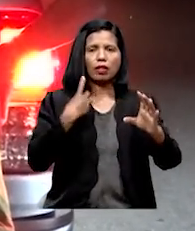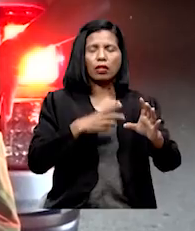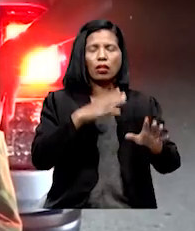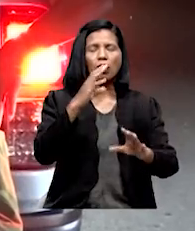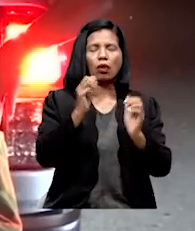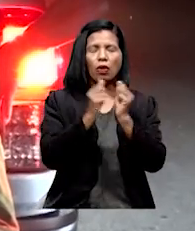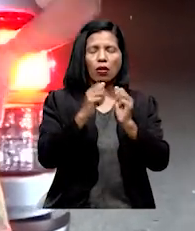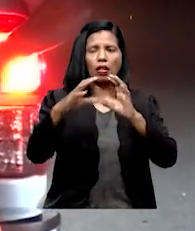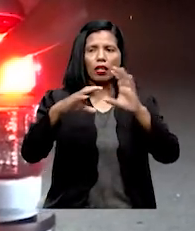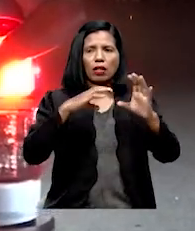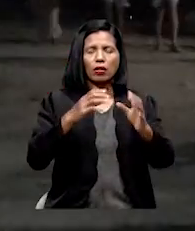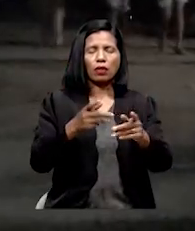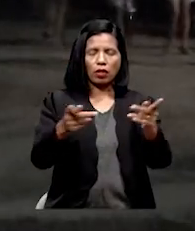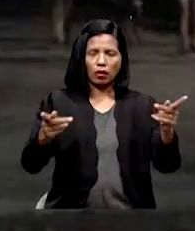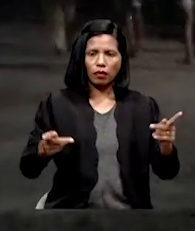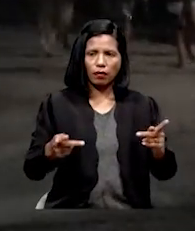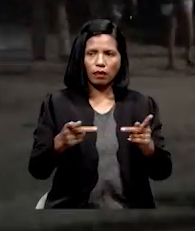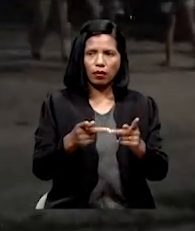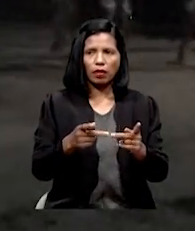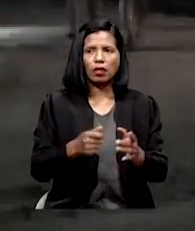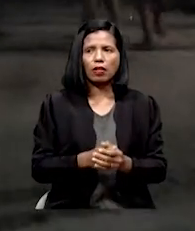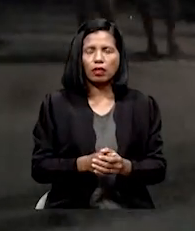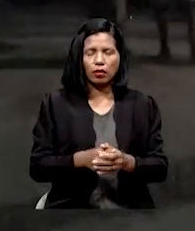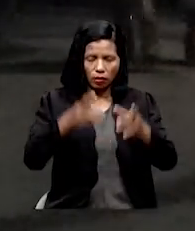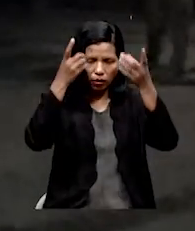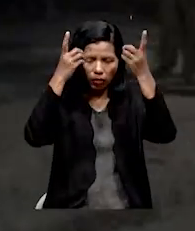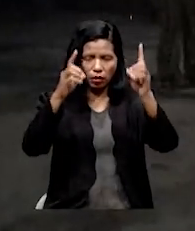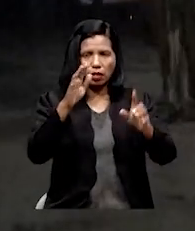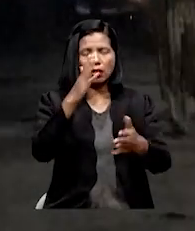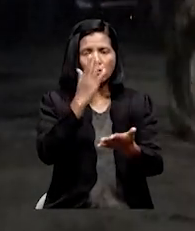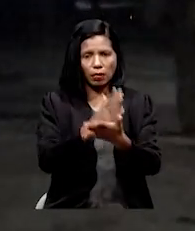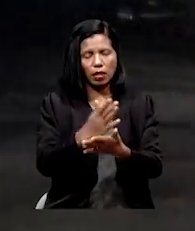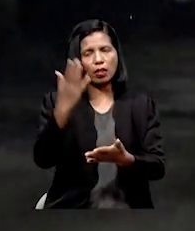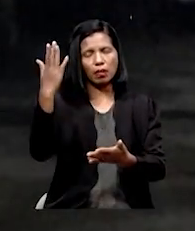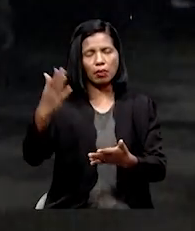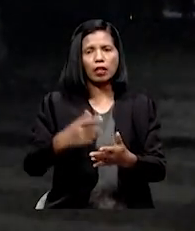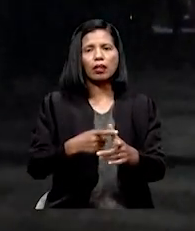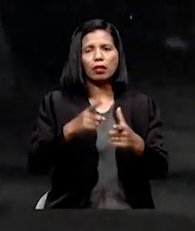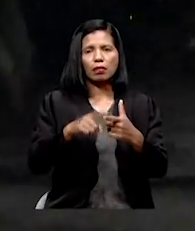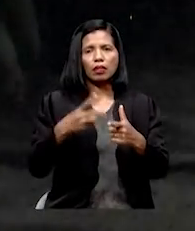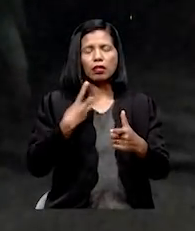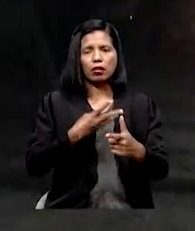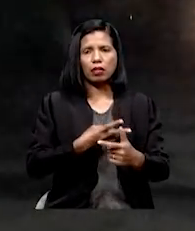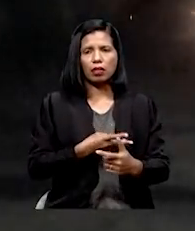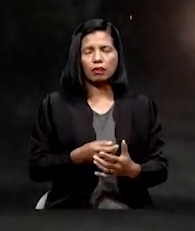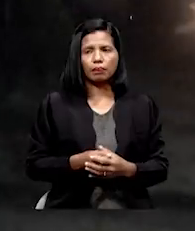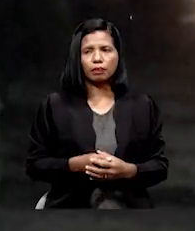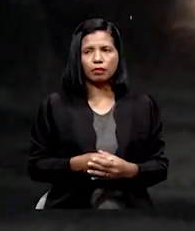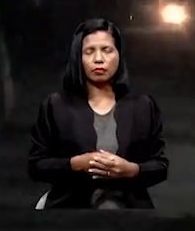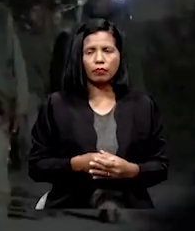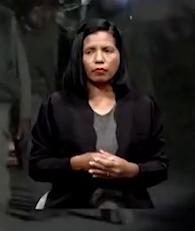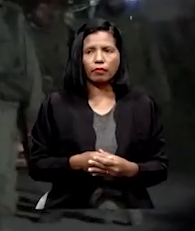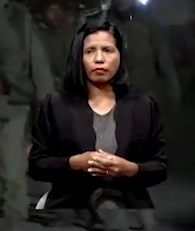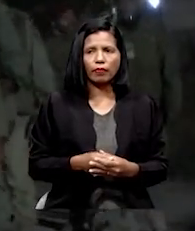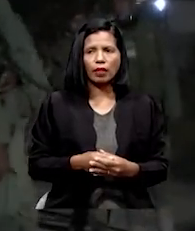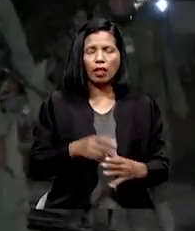lao, depois to ia fatin ne, rute ne bai determina, ita para ia naba, depois ia itene ia efetivo